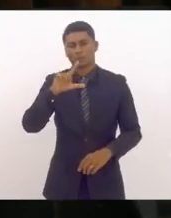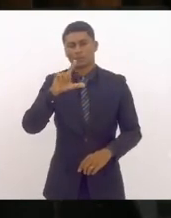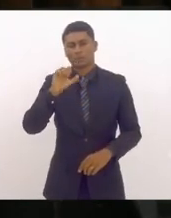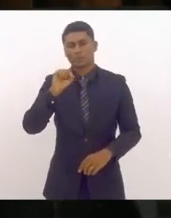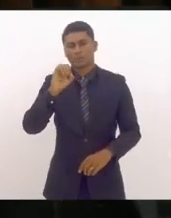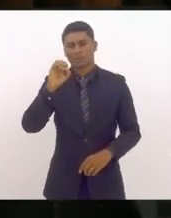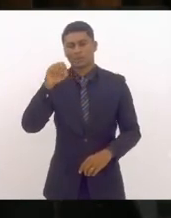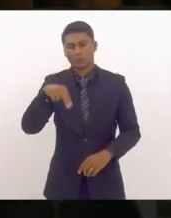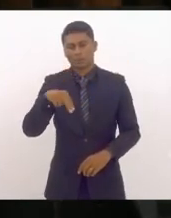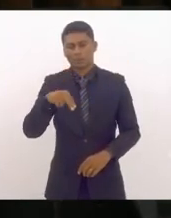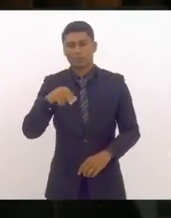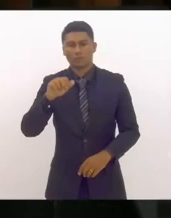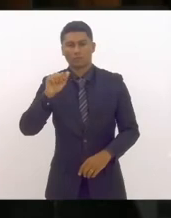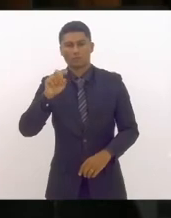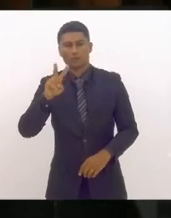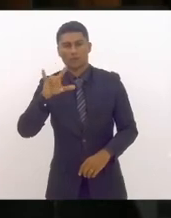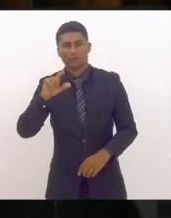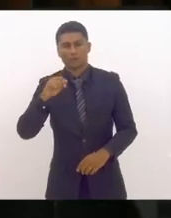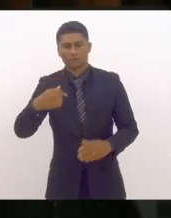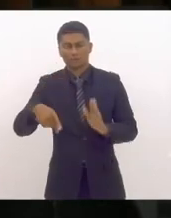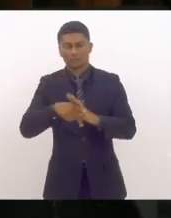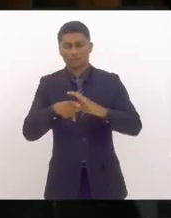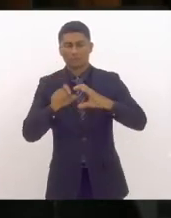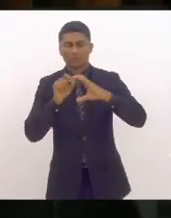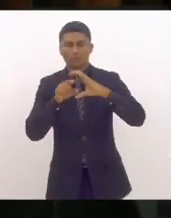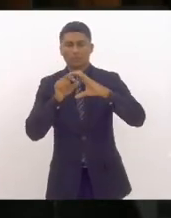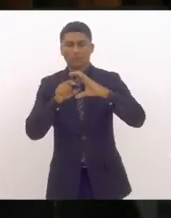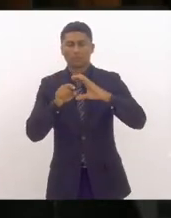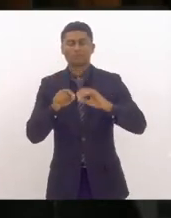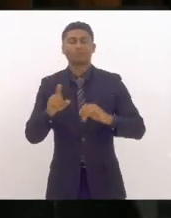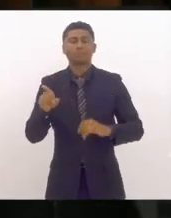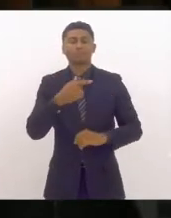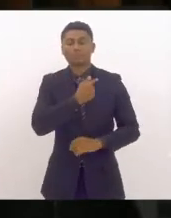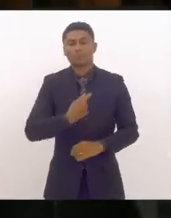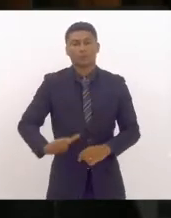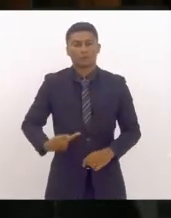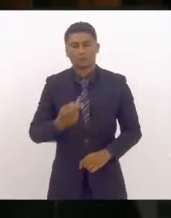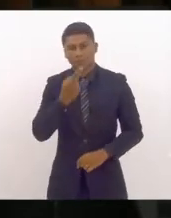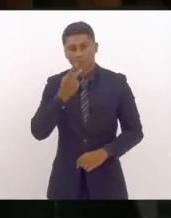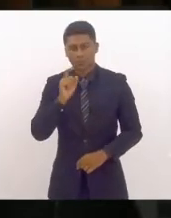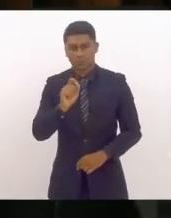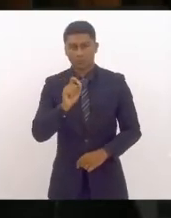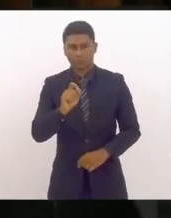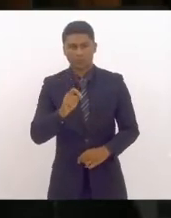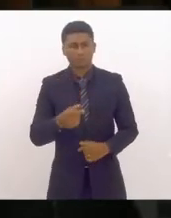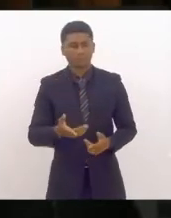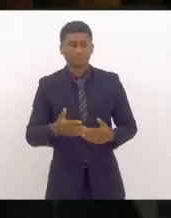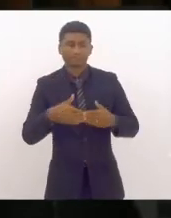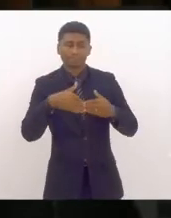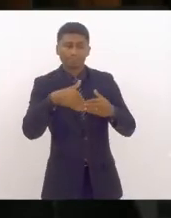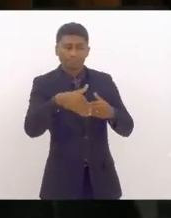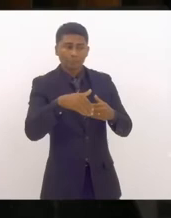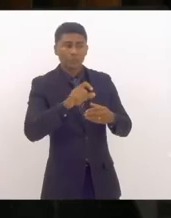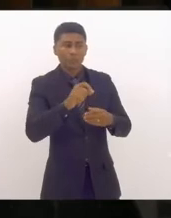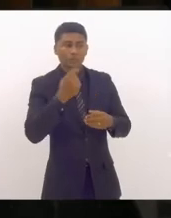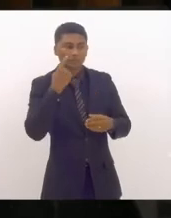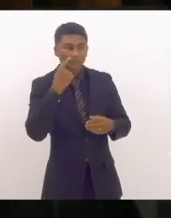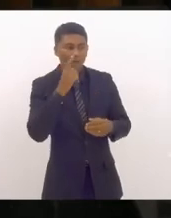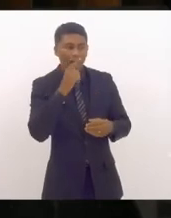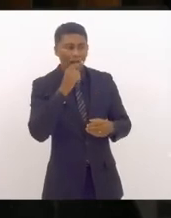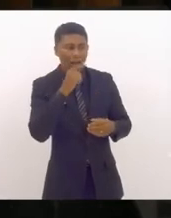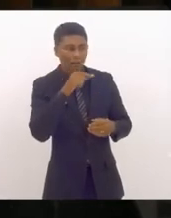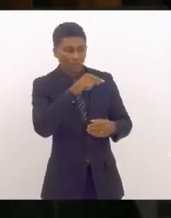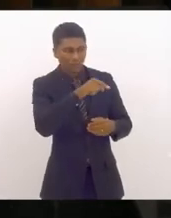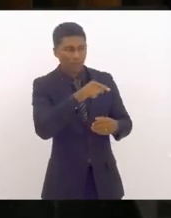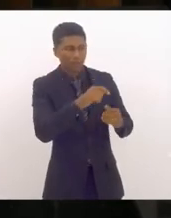Edmilson Ávila, da TV Globo, dizia que o projeto de curto prazo era retirar a água do